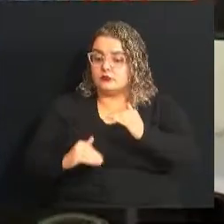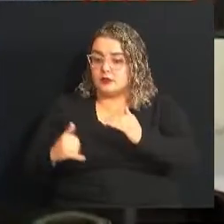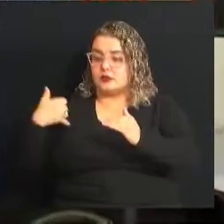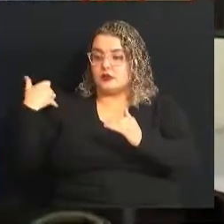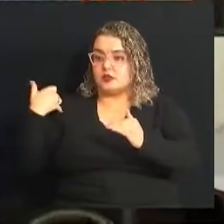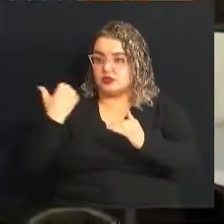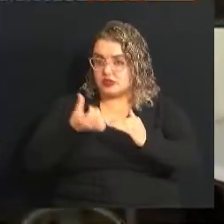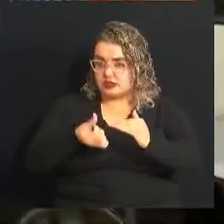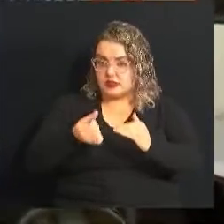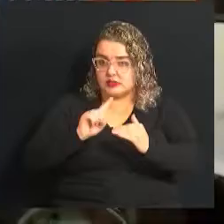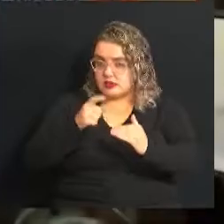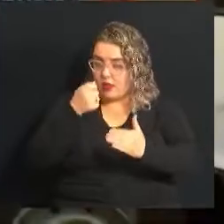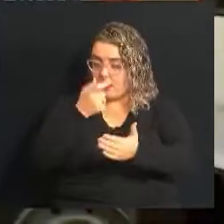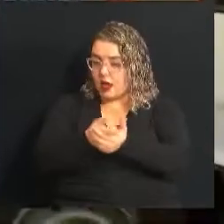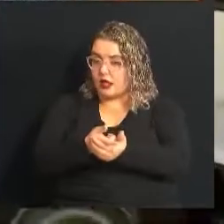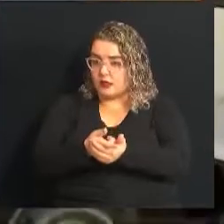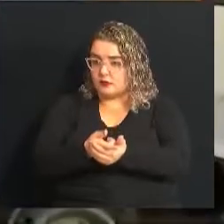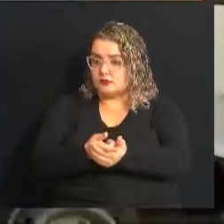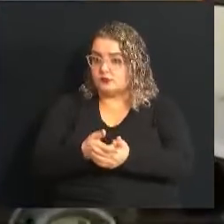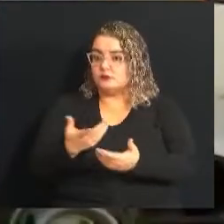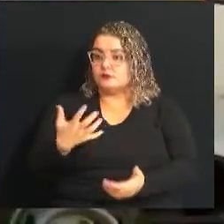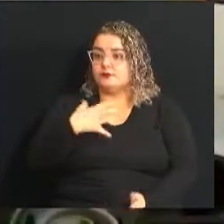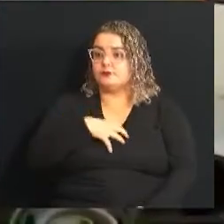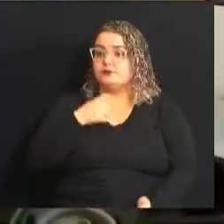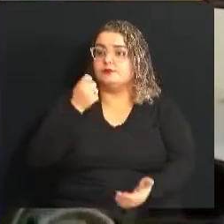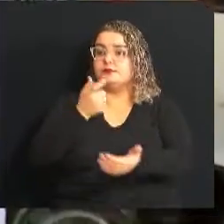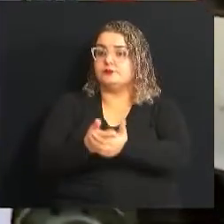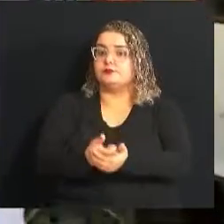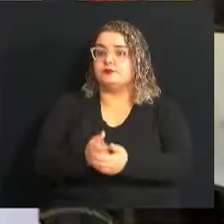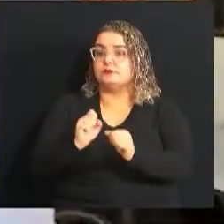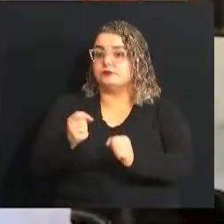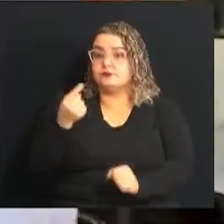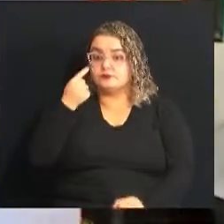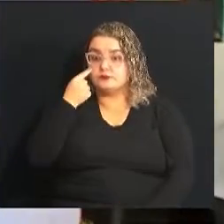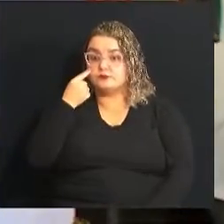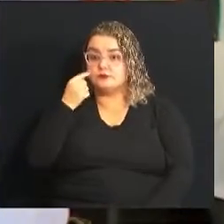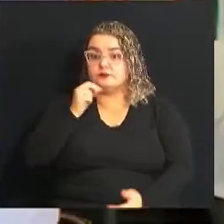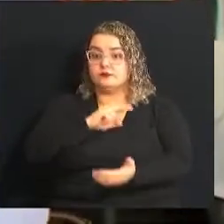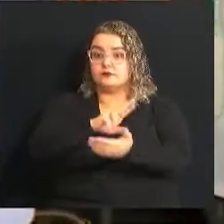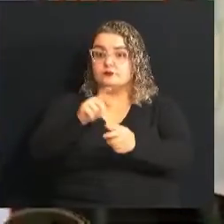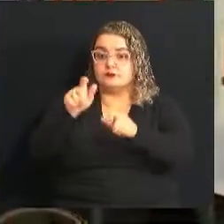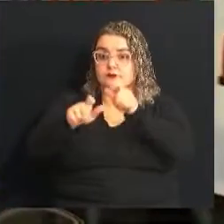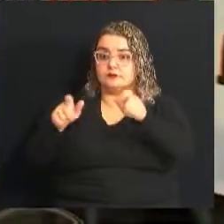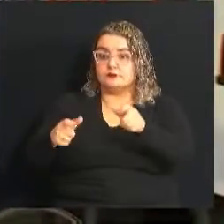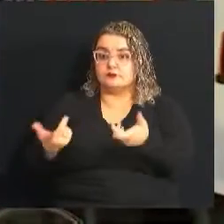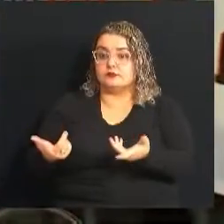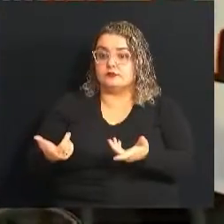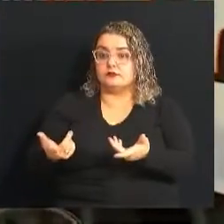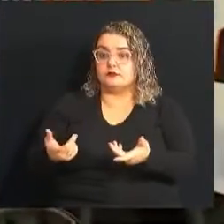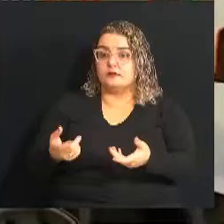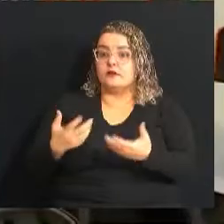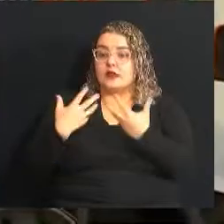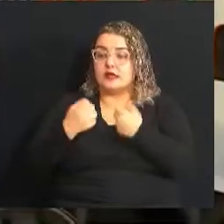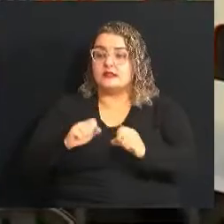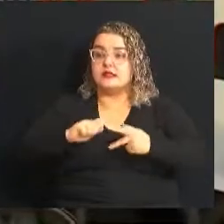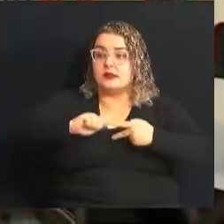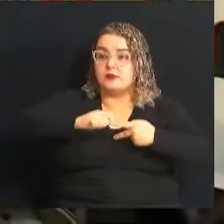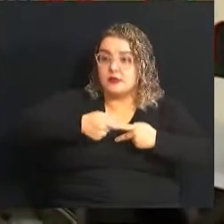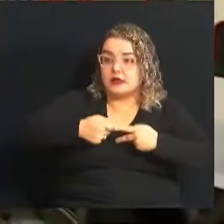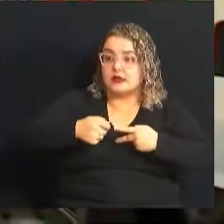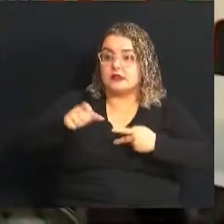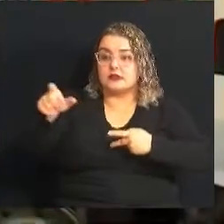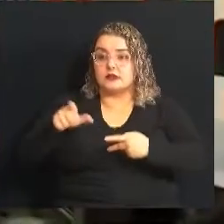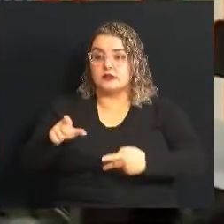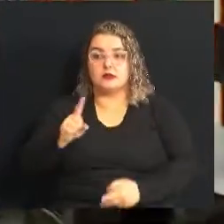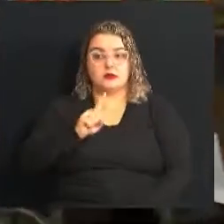pagam. E aí essa forma de pagamento a gente pôde ver aqui várias pessoas perguntando: aceita Pix, aceita cartão? Não aceita?